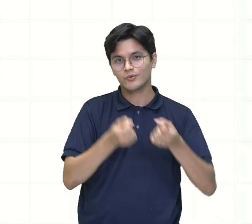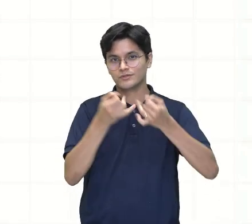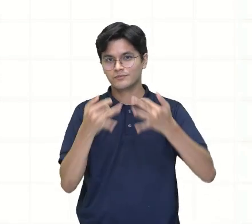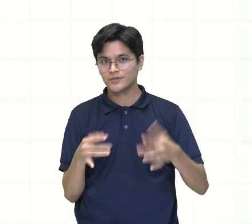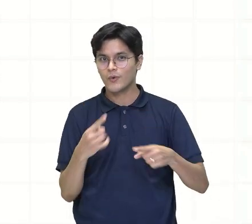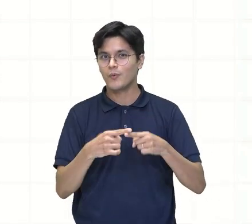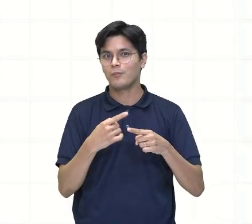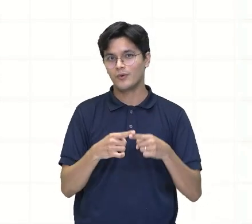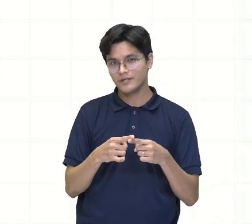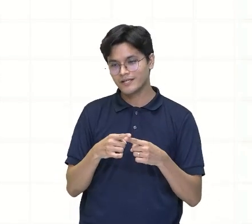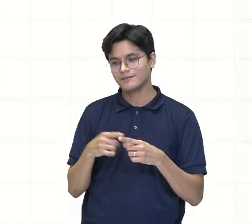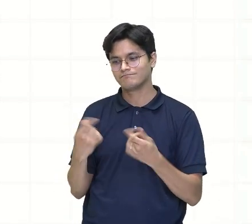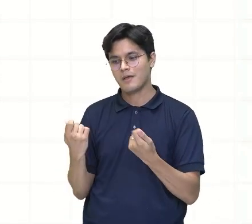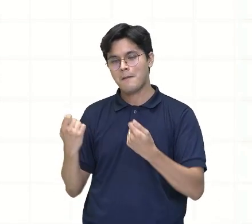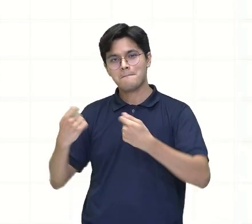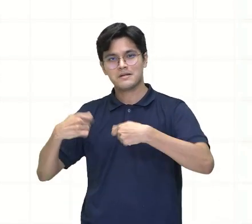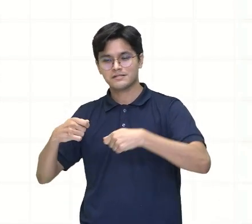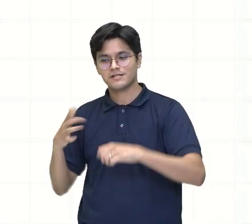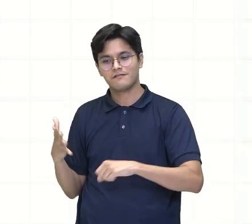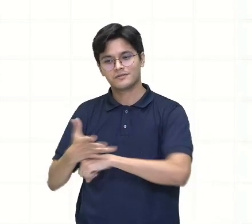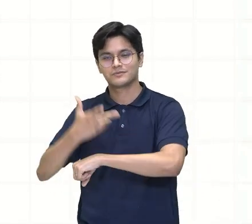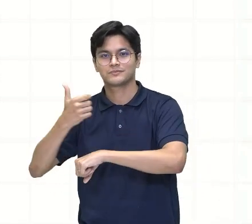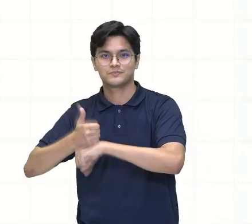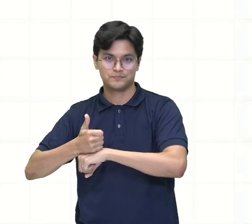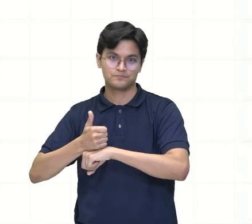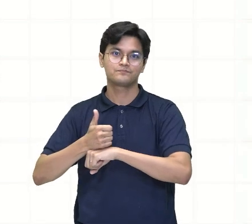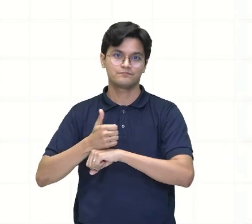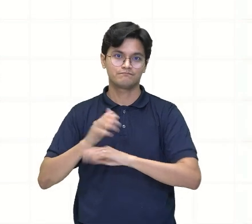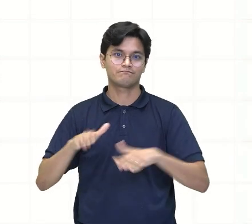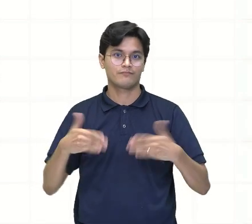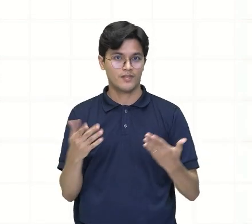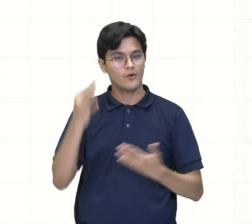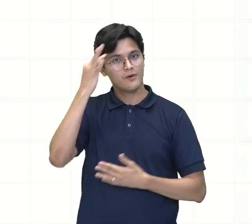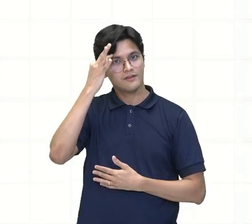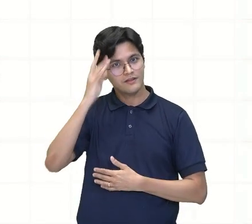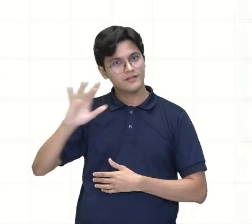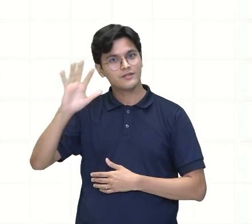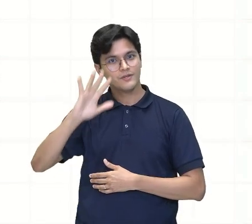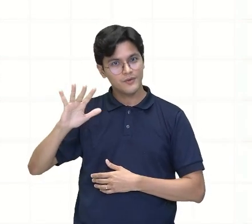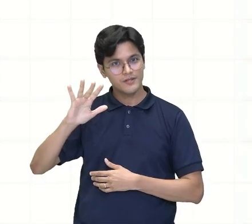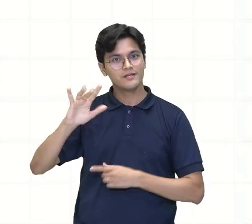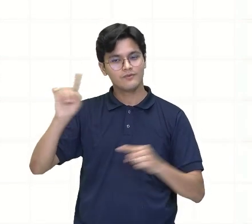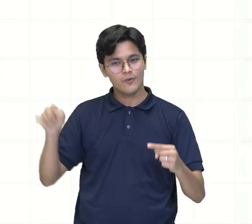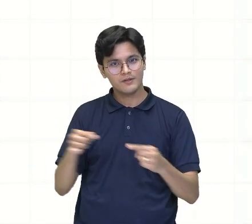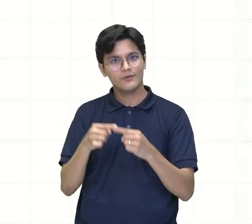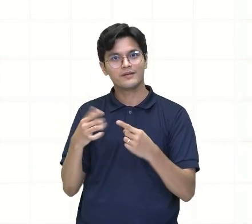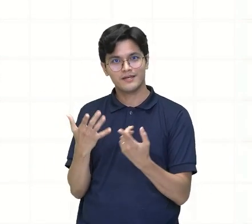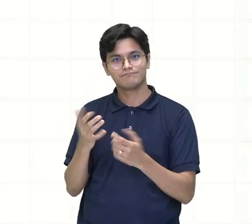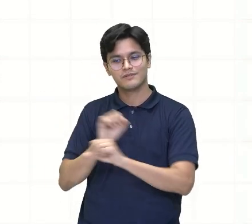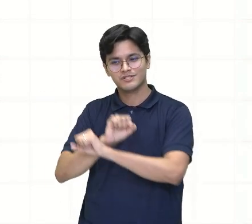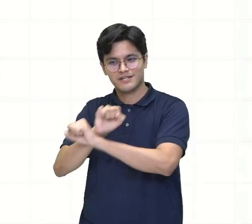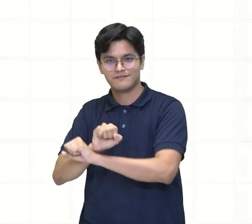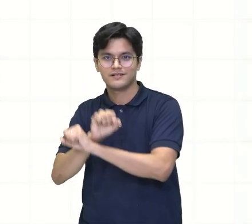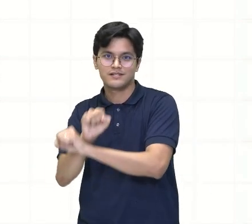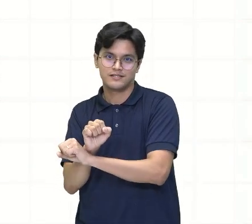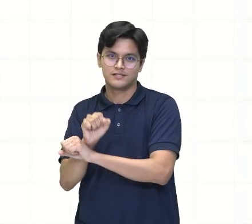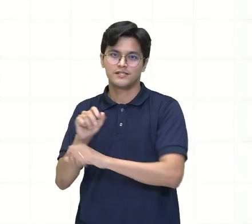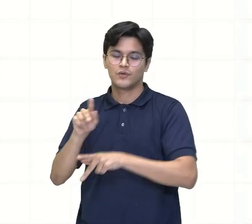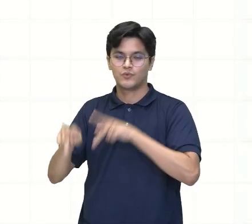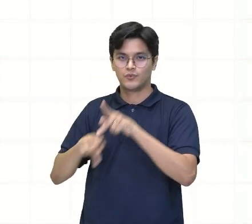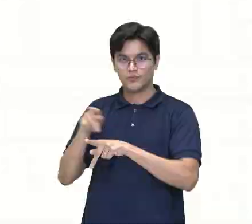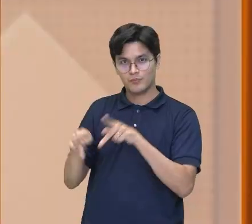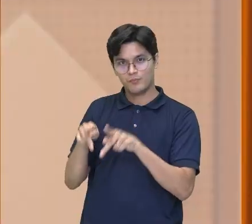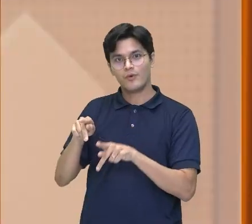ela justifica justamente a escravização dos povos africanos. Então, eles utilizaram uma